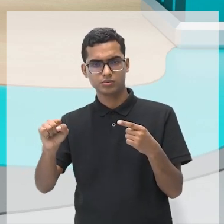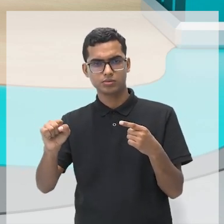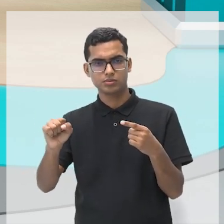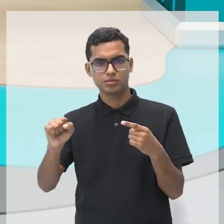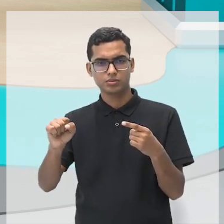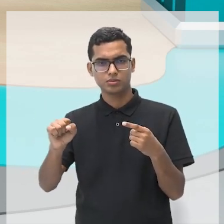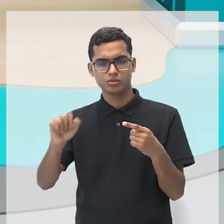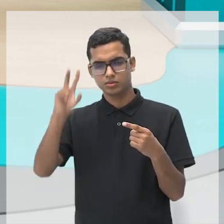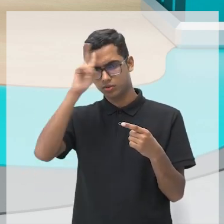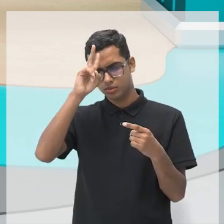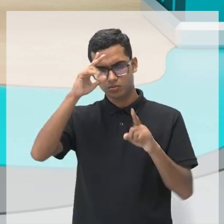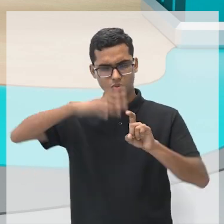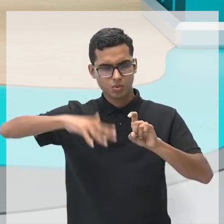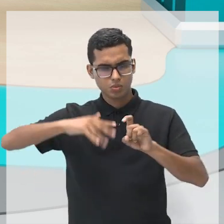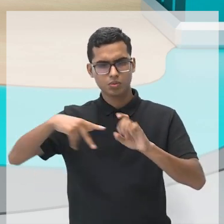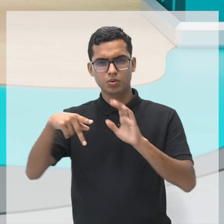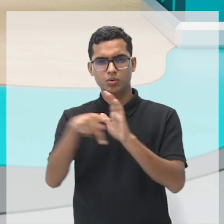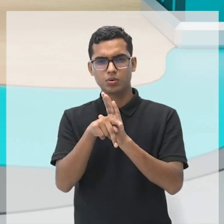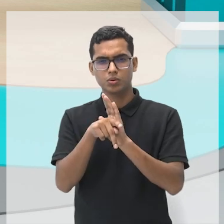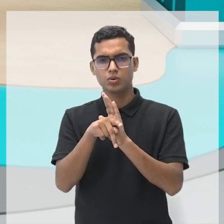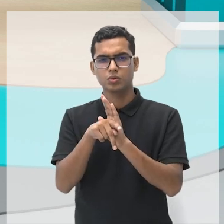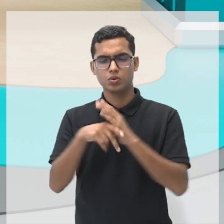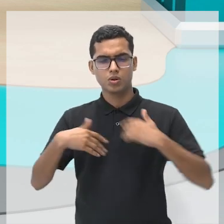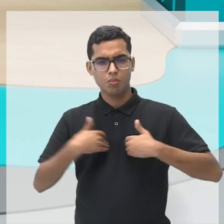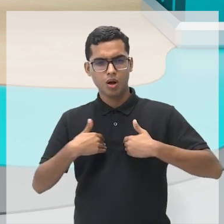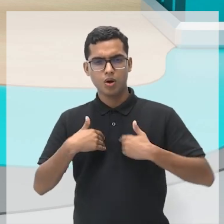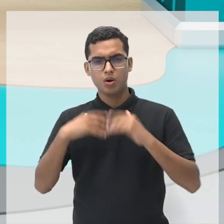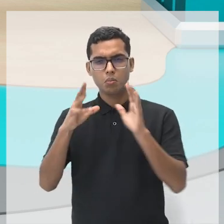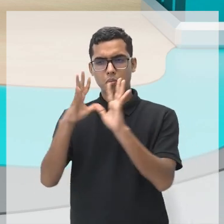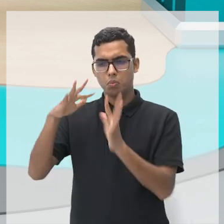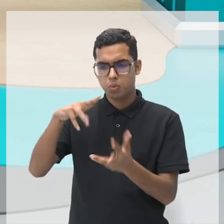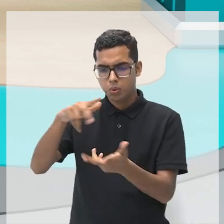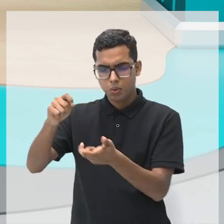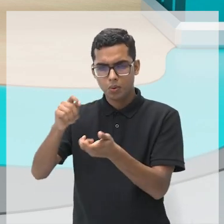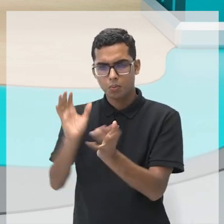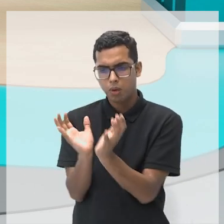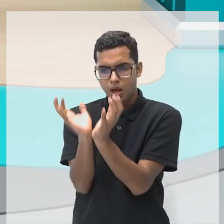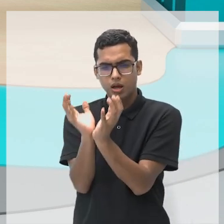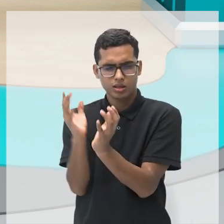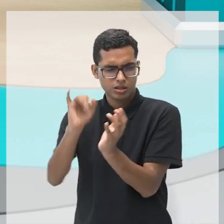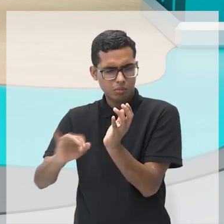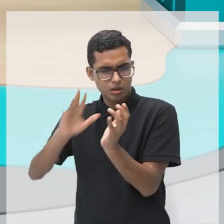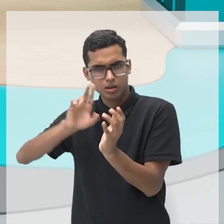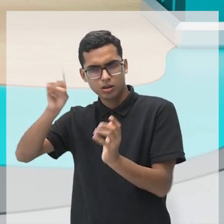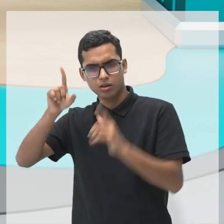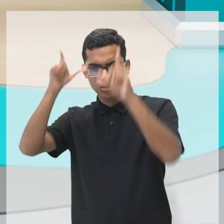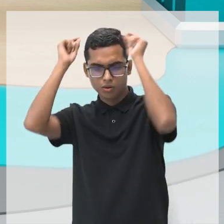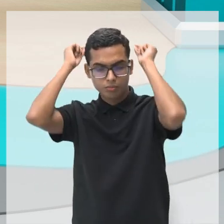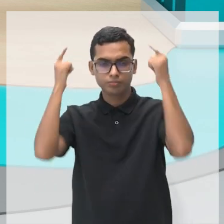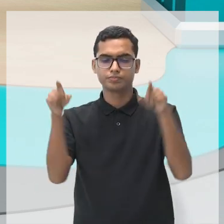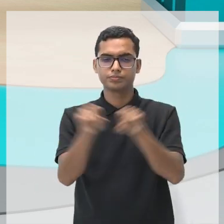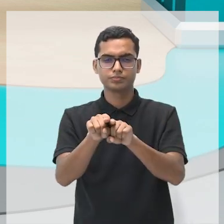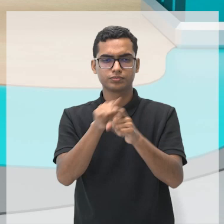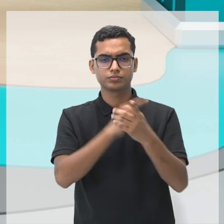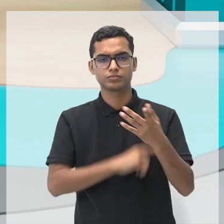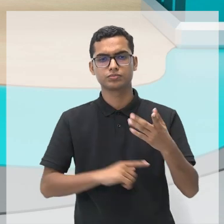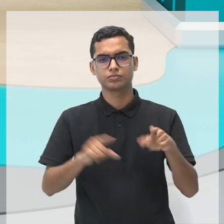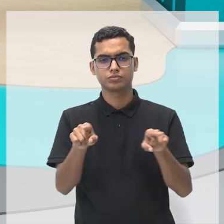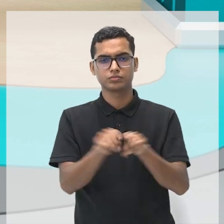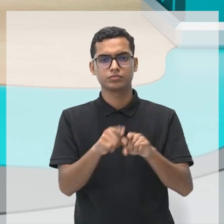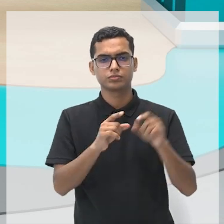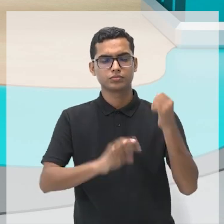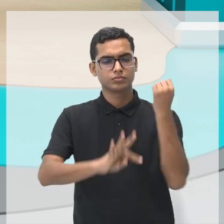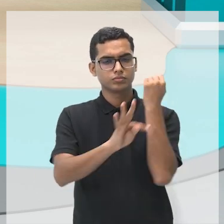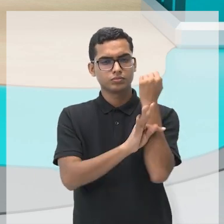o globo nas costas, né? A segunda vértebra vai se chamar Axis e a terceira vai ser a C3, C4, C5 e assim